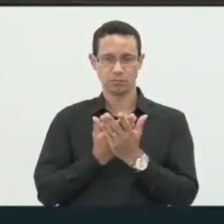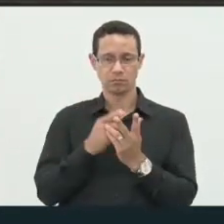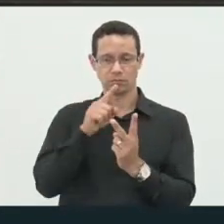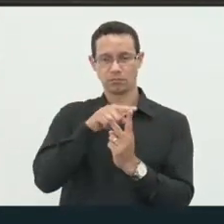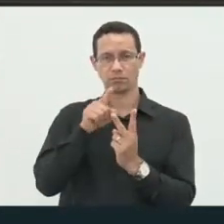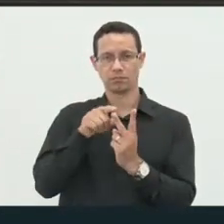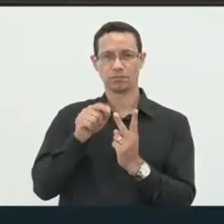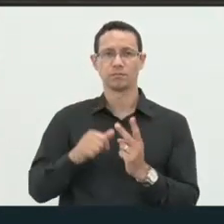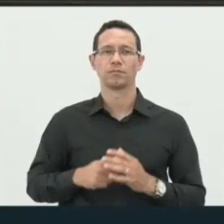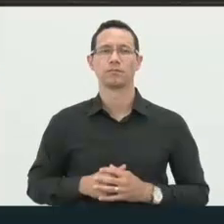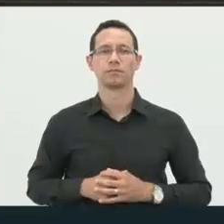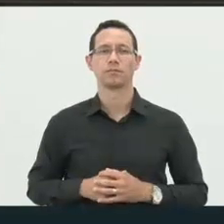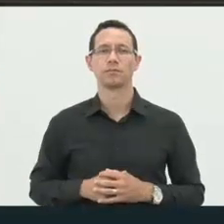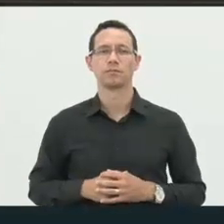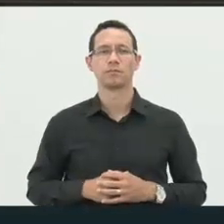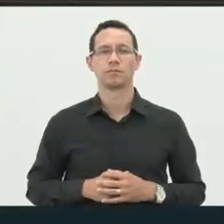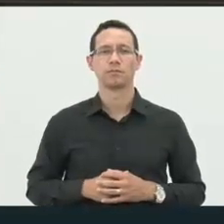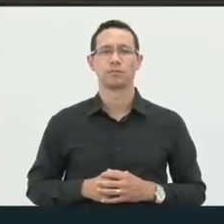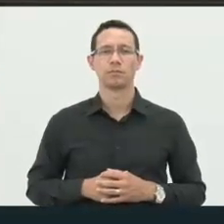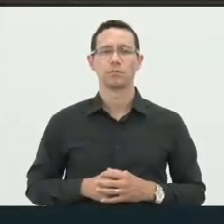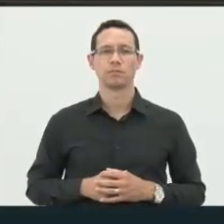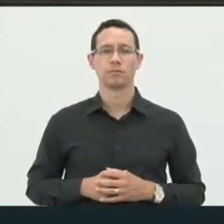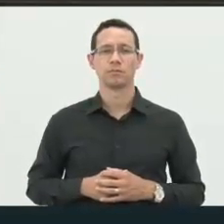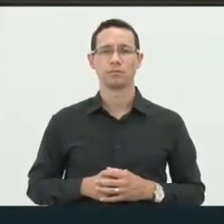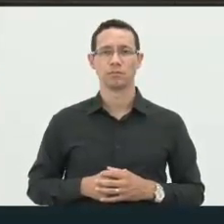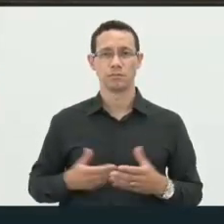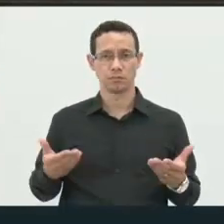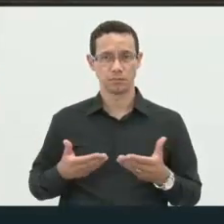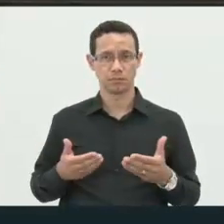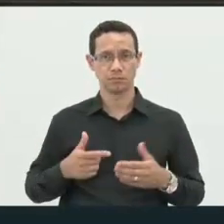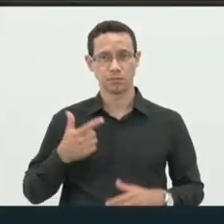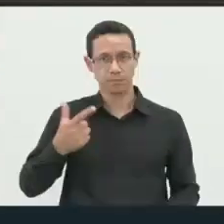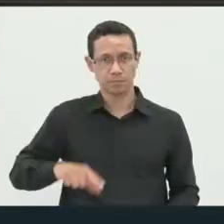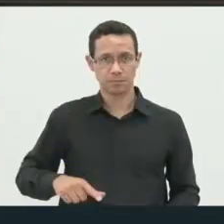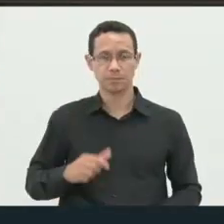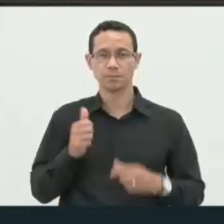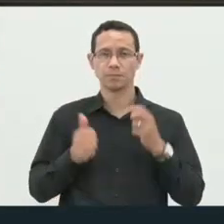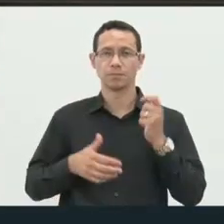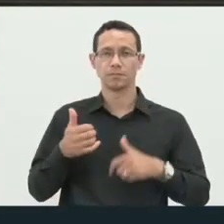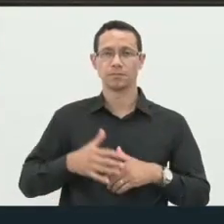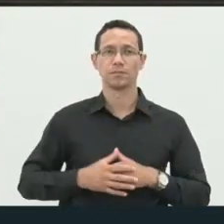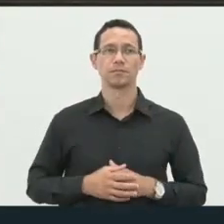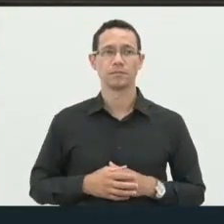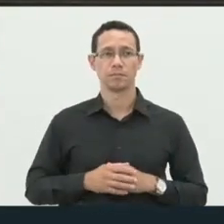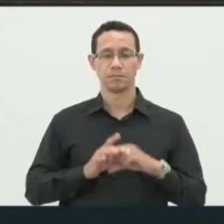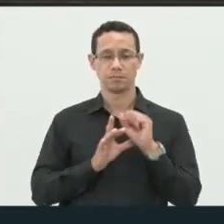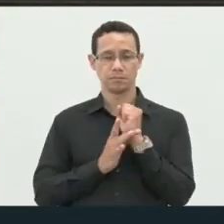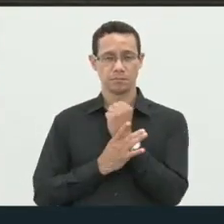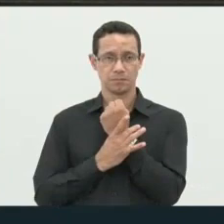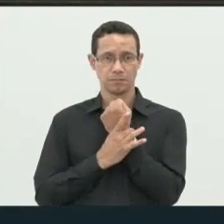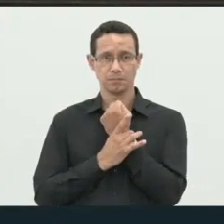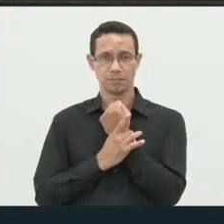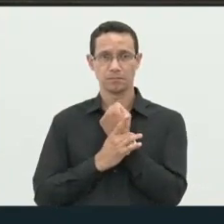agora eu trago para que para vocês também a questão de segurança